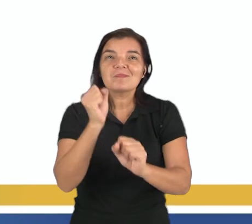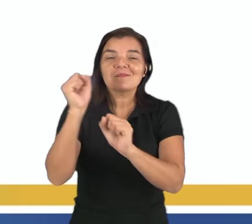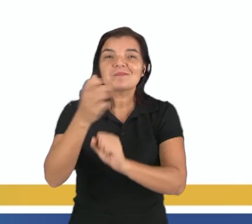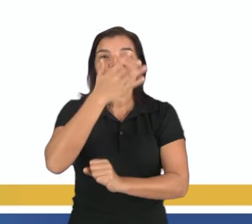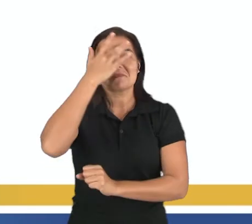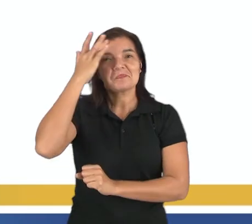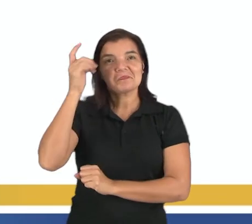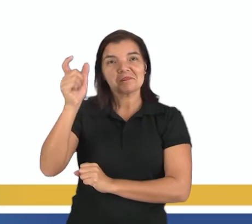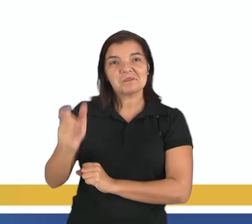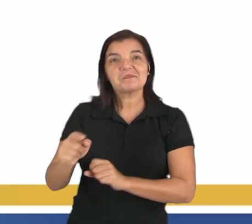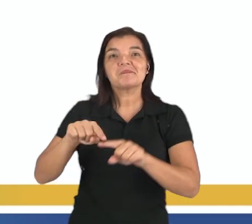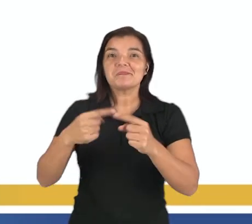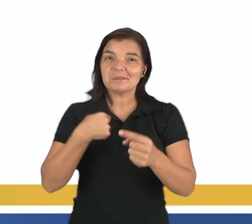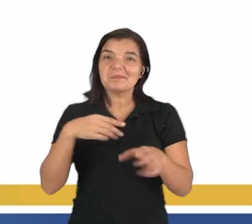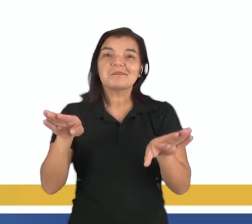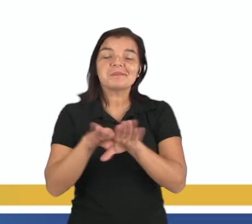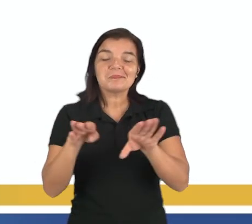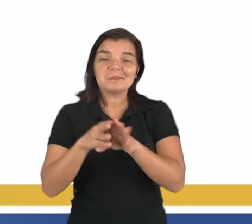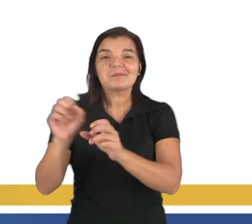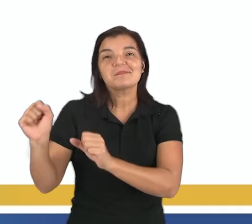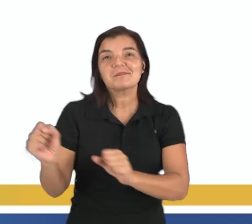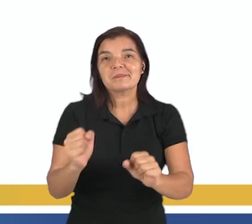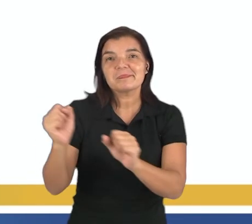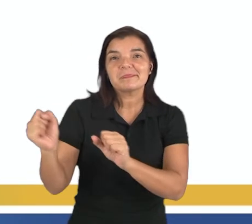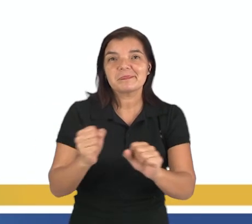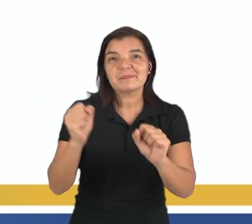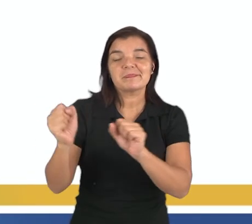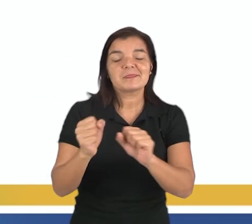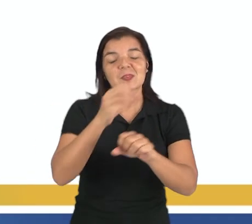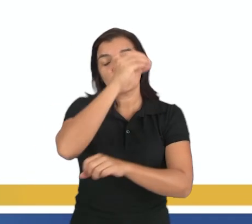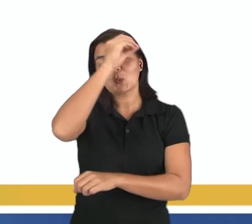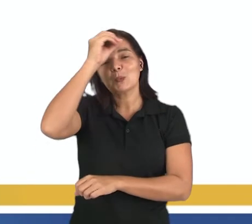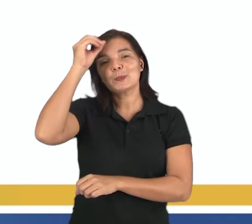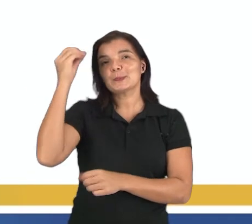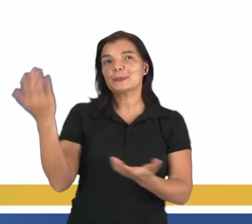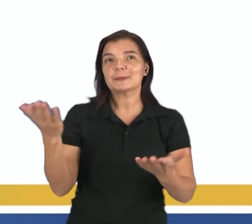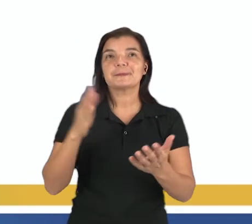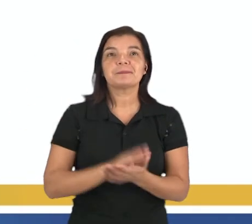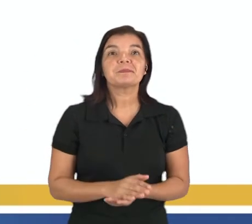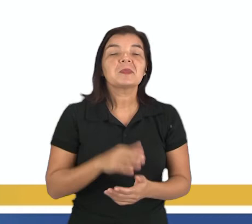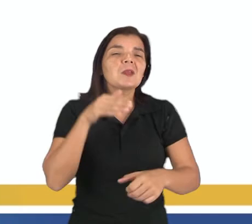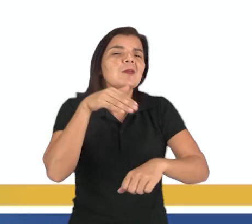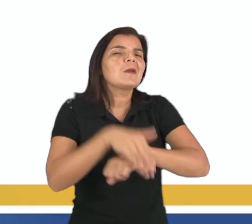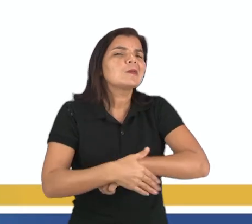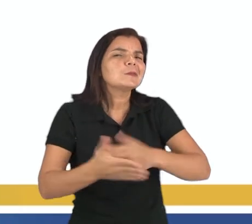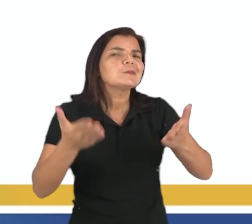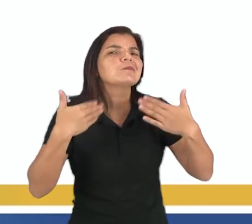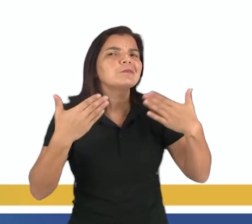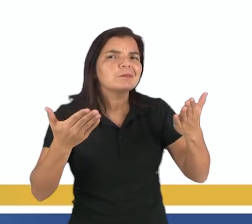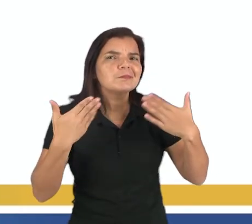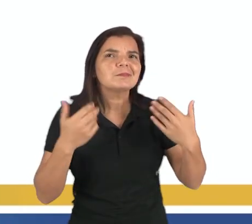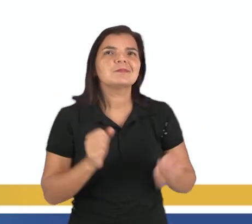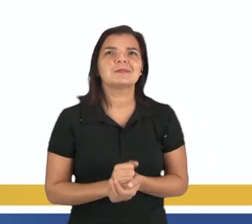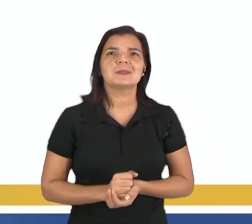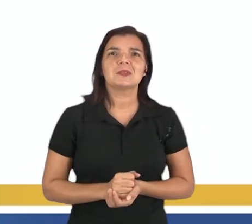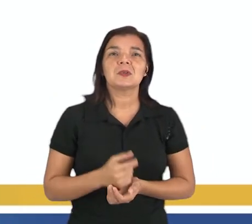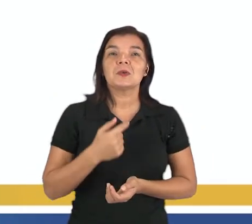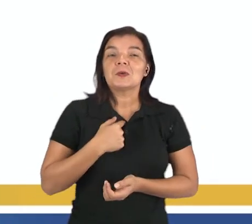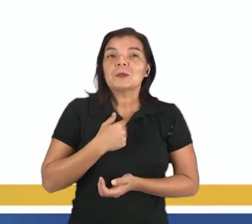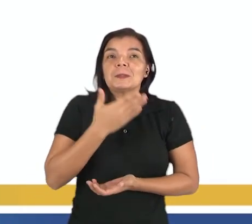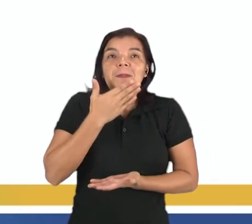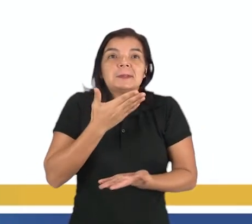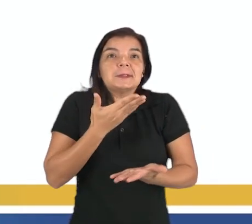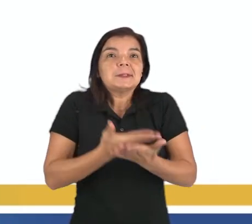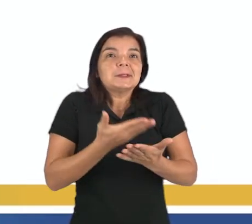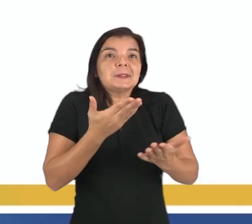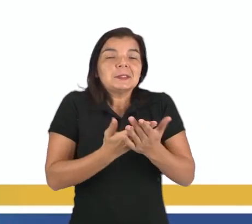por alguém, assim como eu varria o terreiro, santa inocência. E as noites de verão? Como me